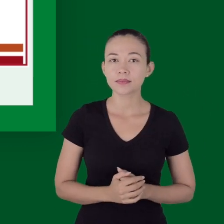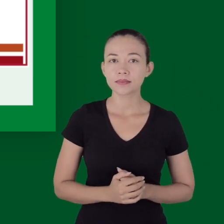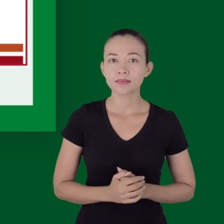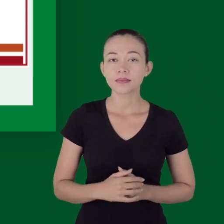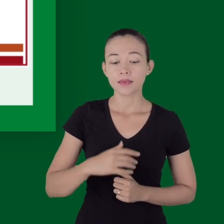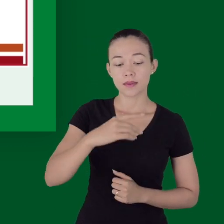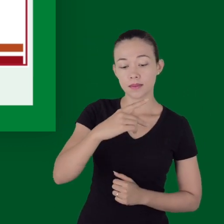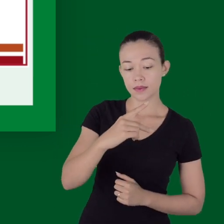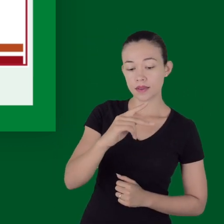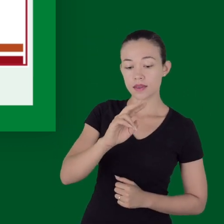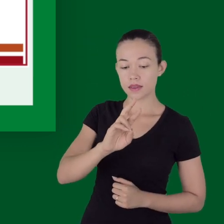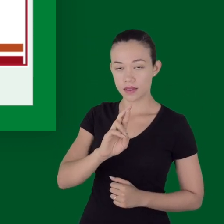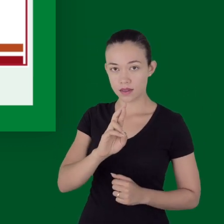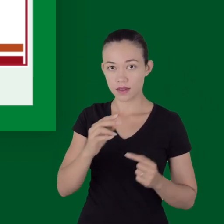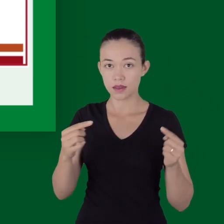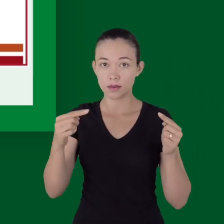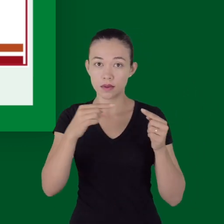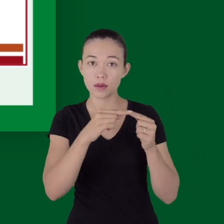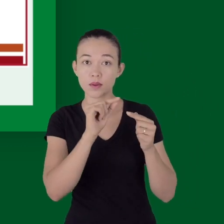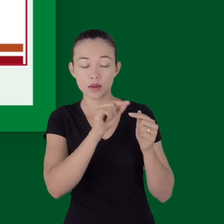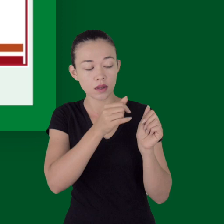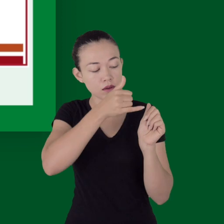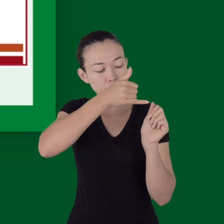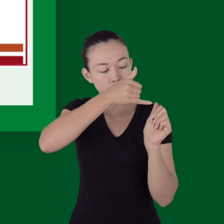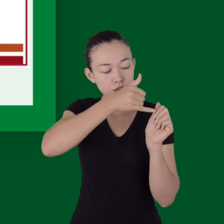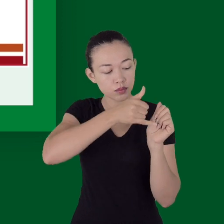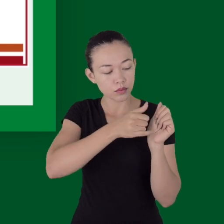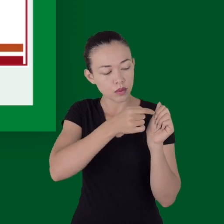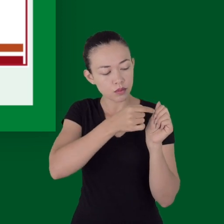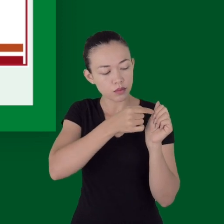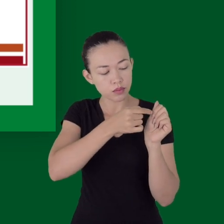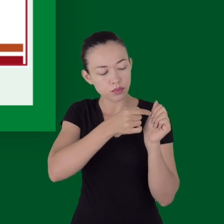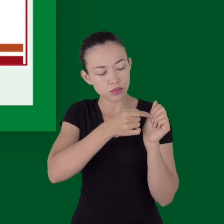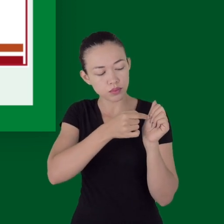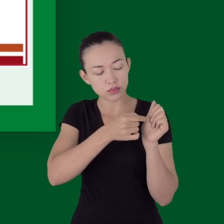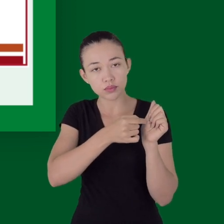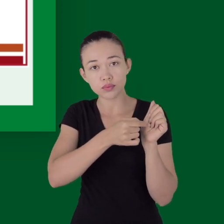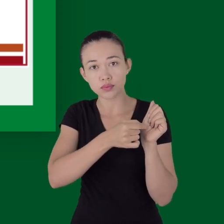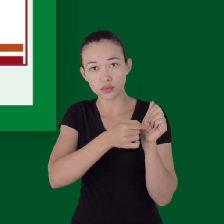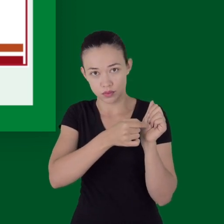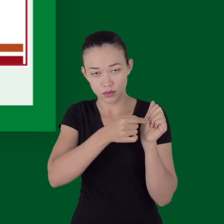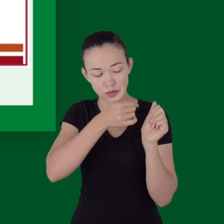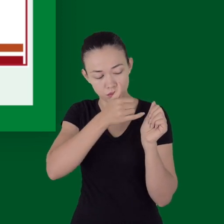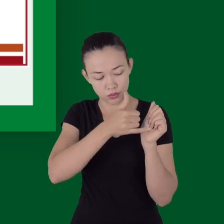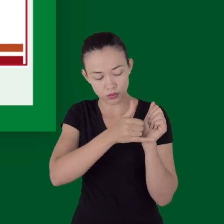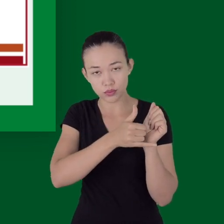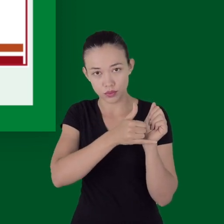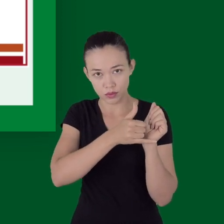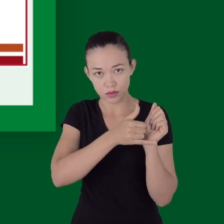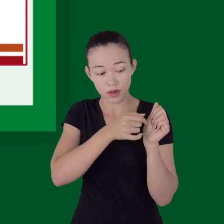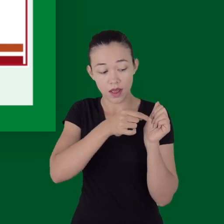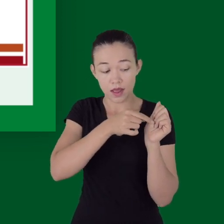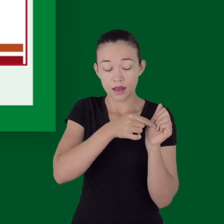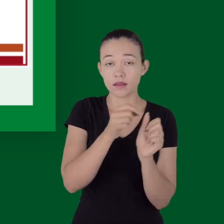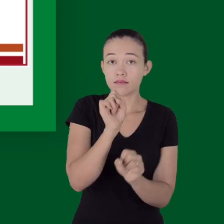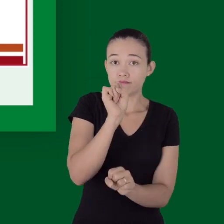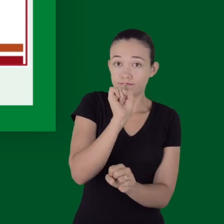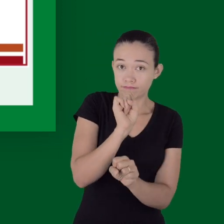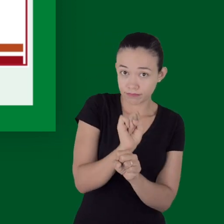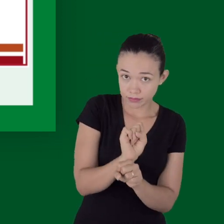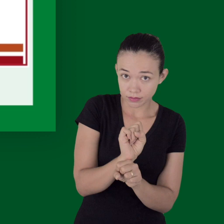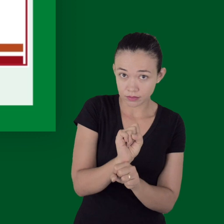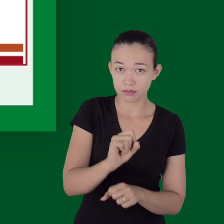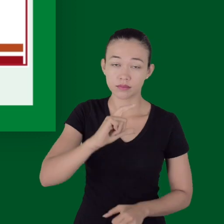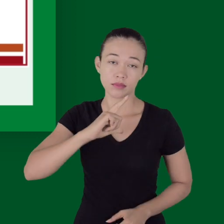é a passagem do impulso elétrico pelo nó atrioventricular e depois disso, ocorrendo uma